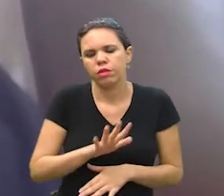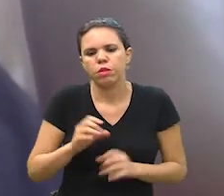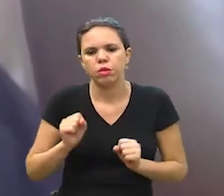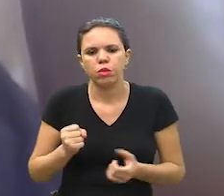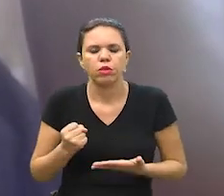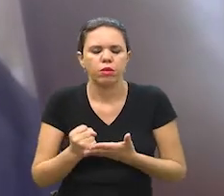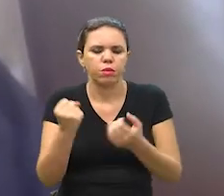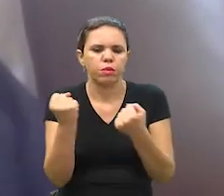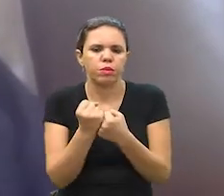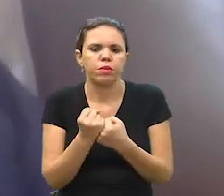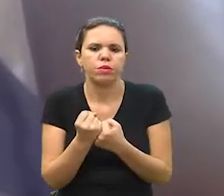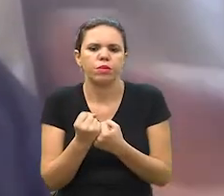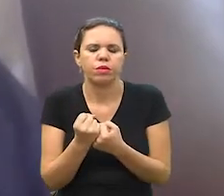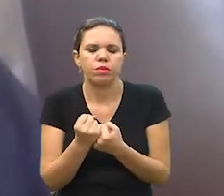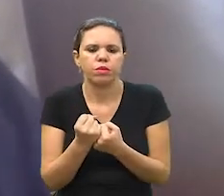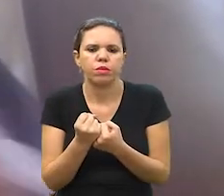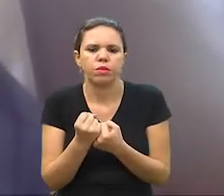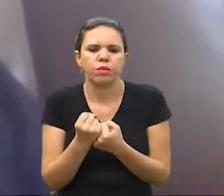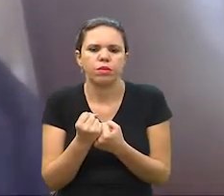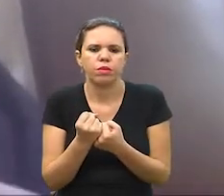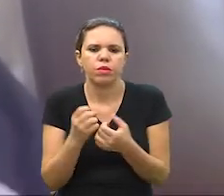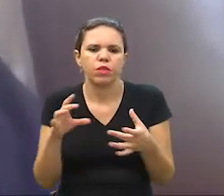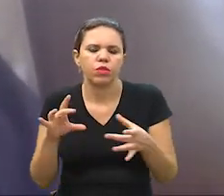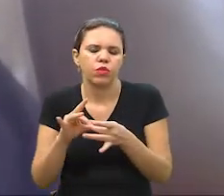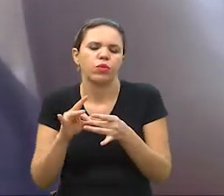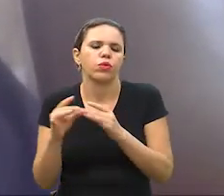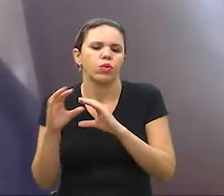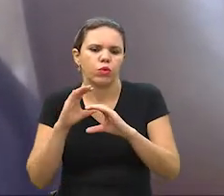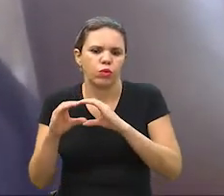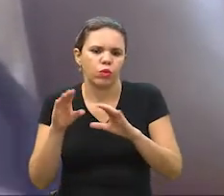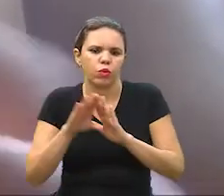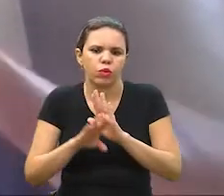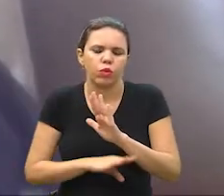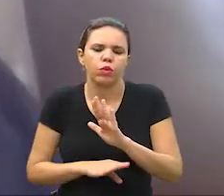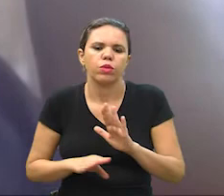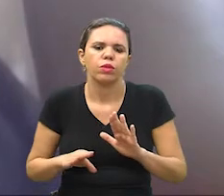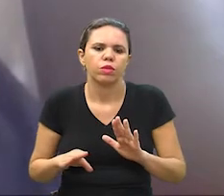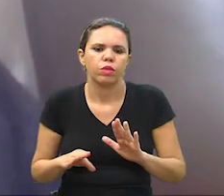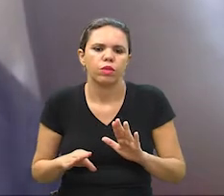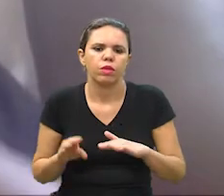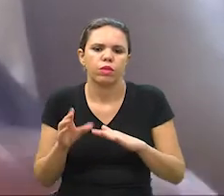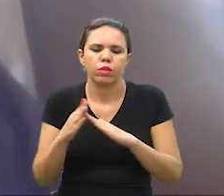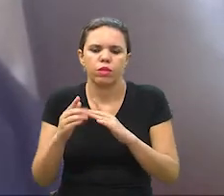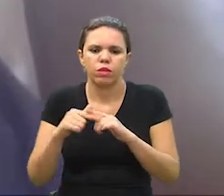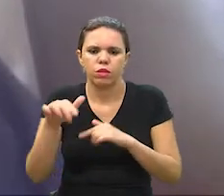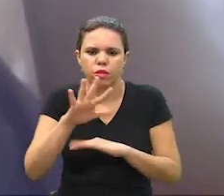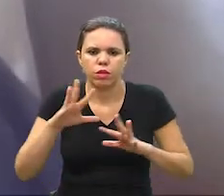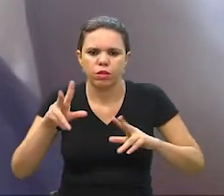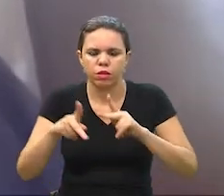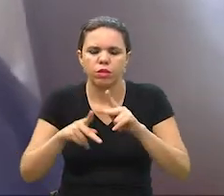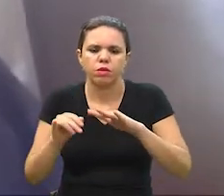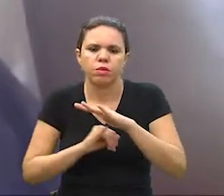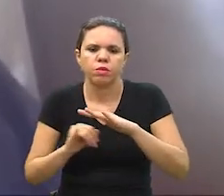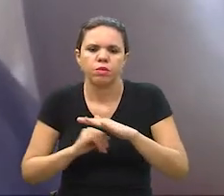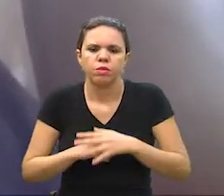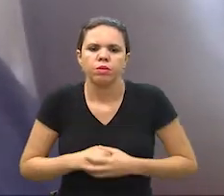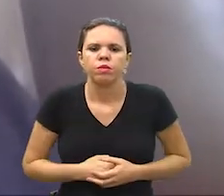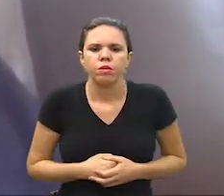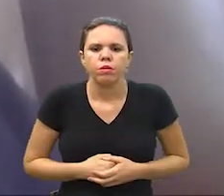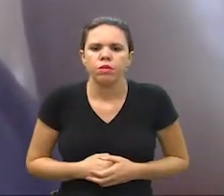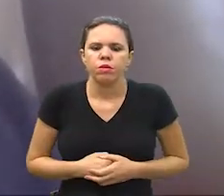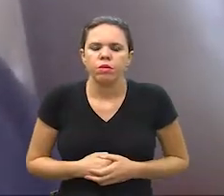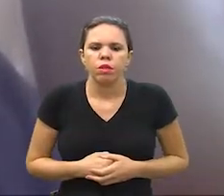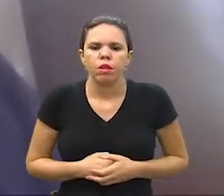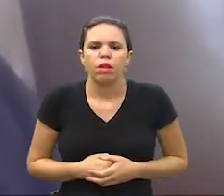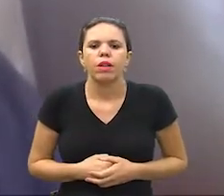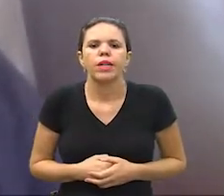possam apoiar, fazer essa ponte com esses programas, com os programas das igrejas, de todas as instituições.